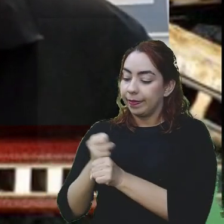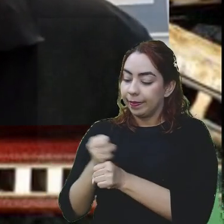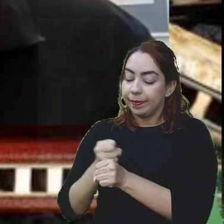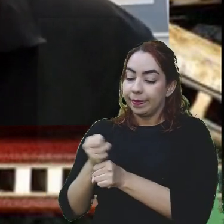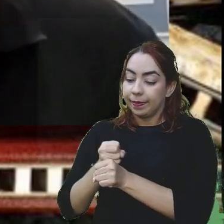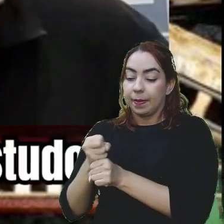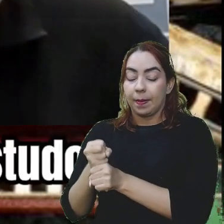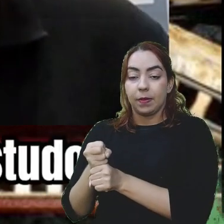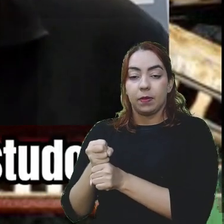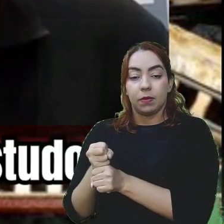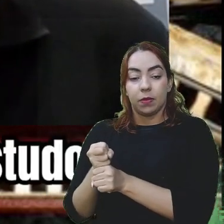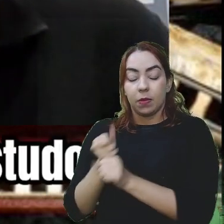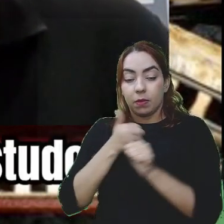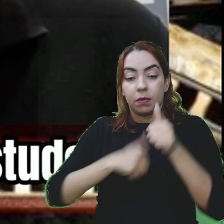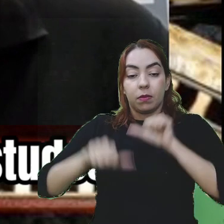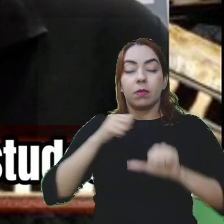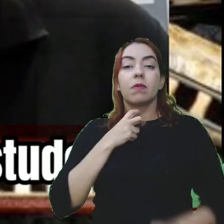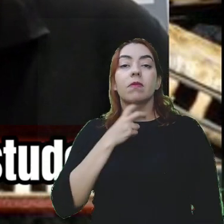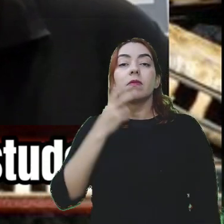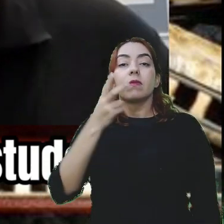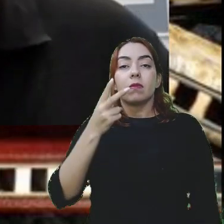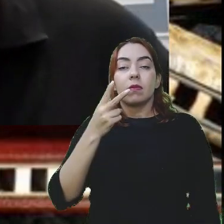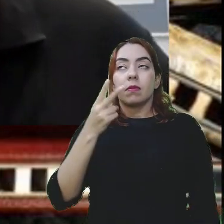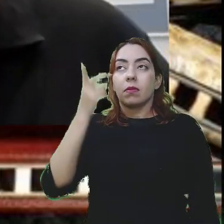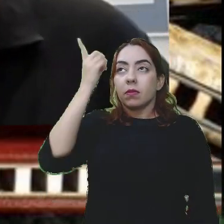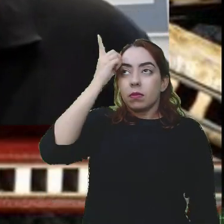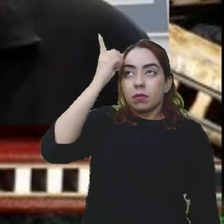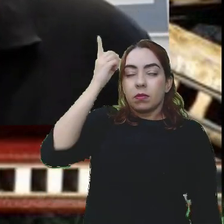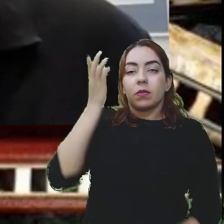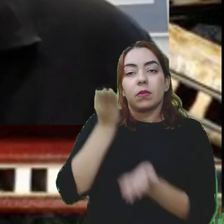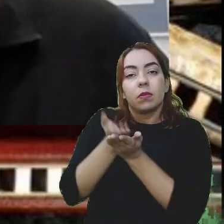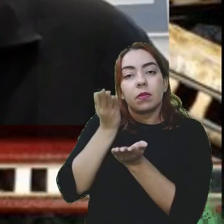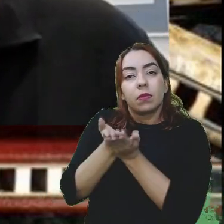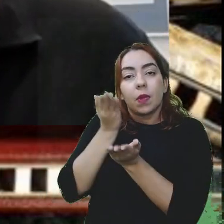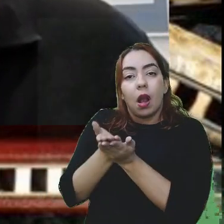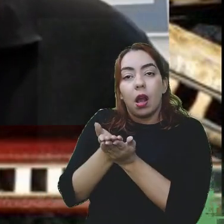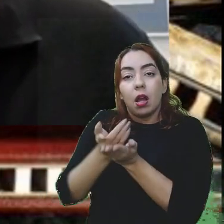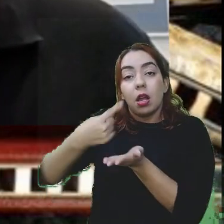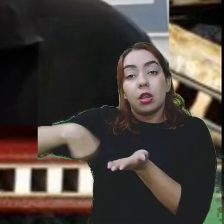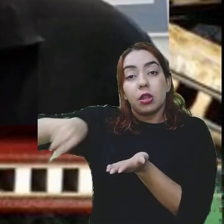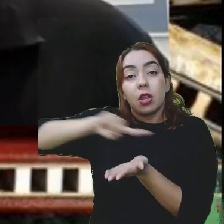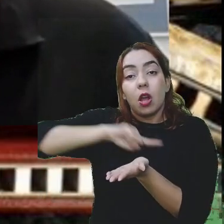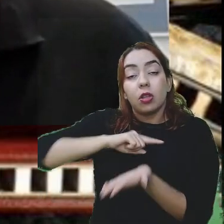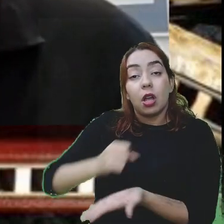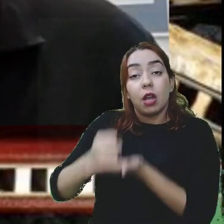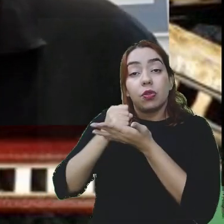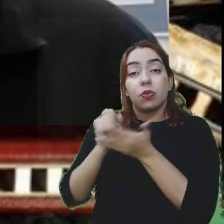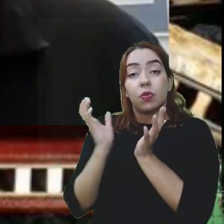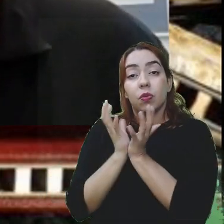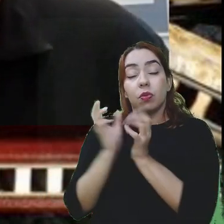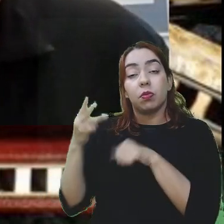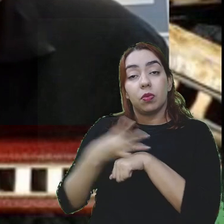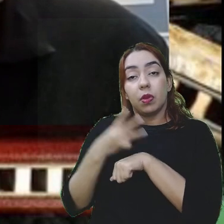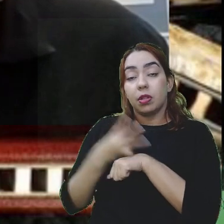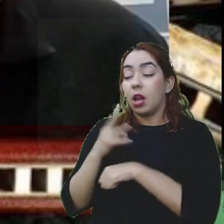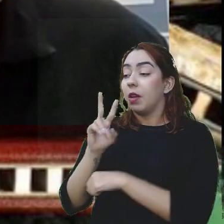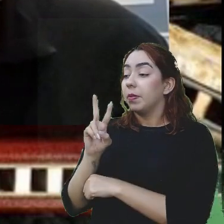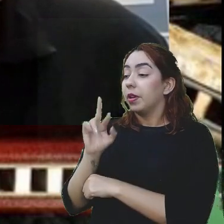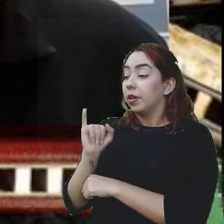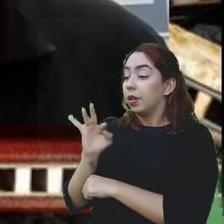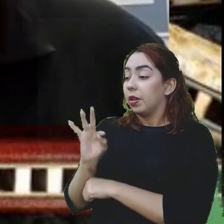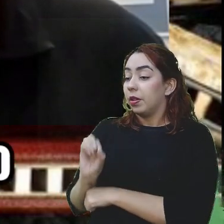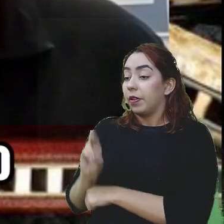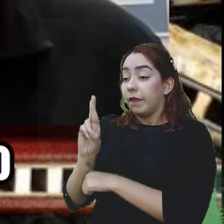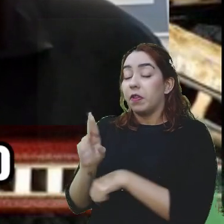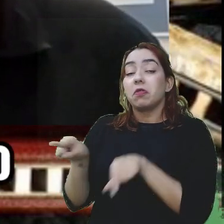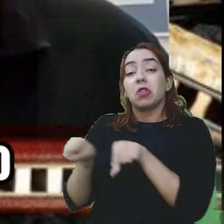minha embocadura, e a gente começou a desenvolver isso, estudos dentro desse grupo. O Vitor, eu e o Vitor é que fomos realmente em frente na mudança da